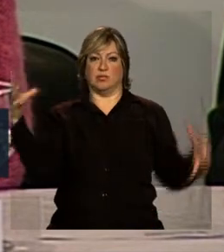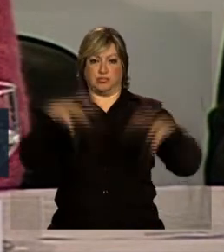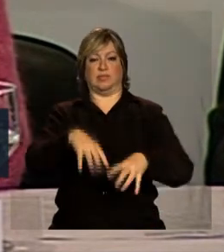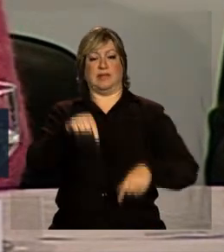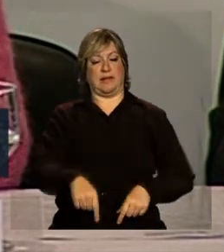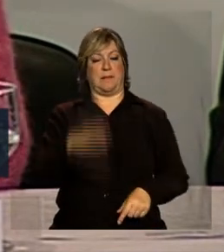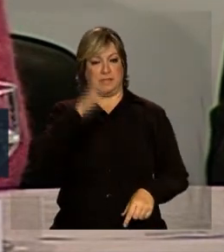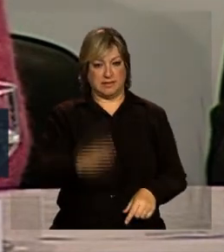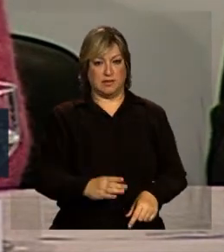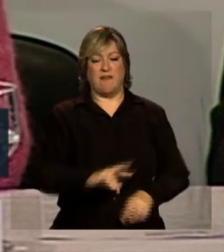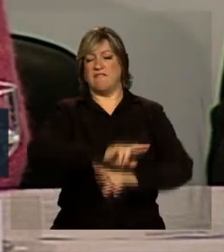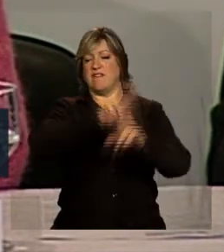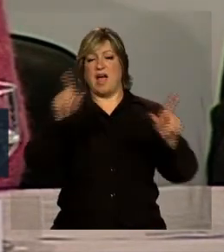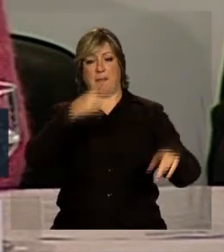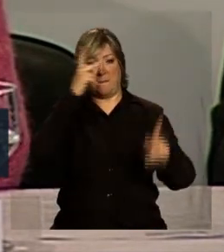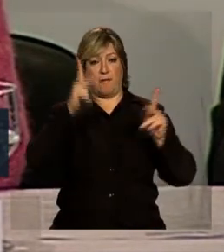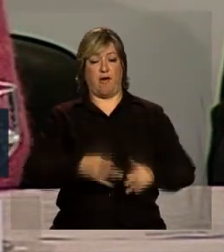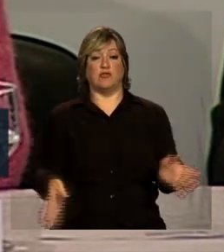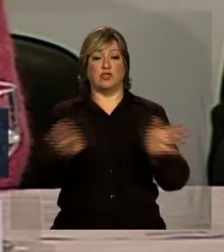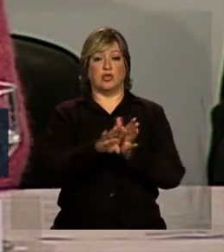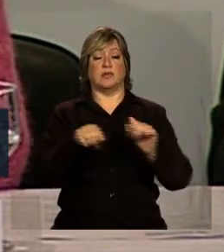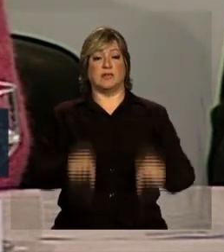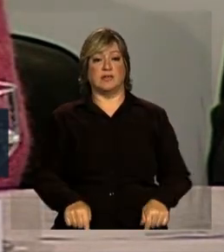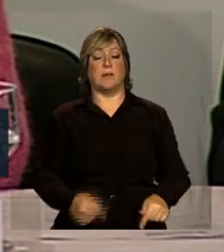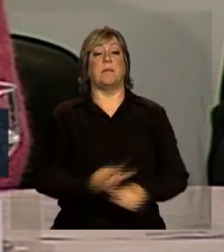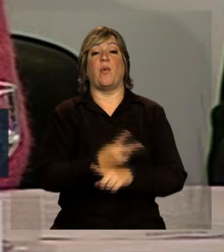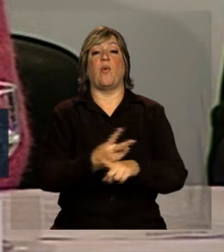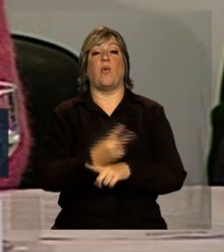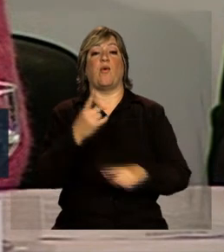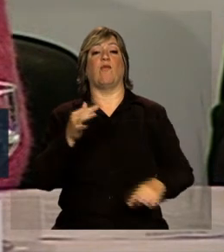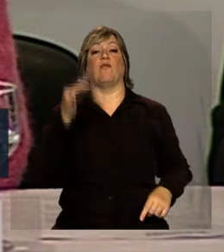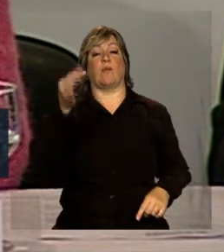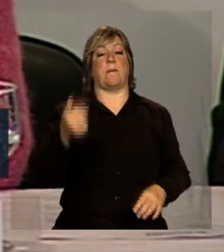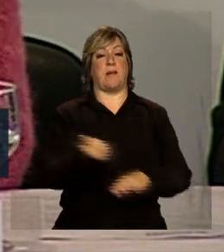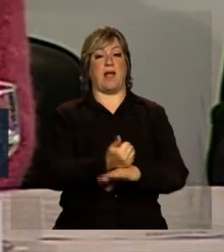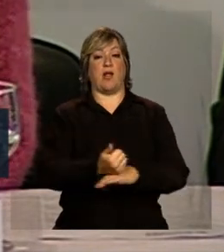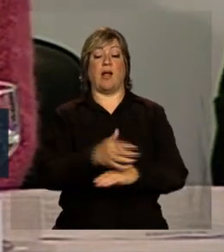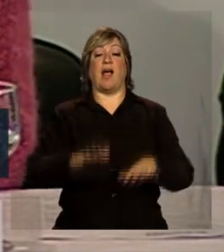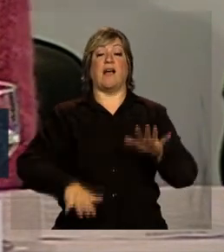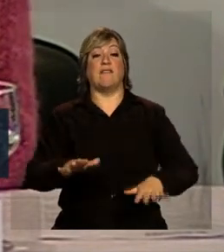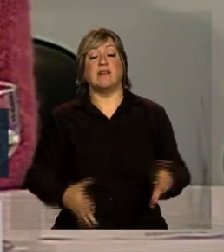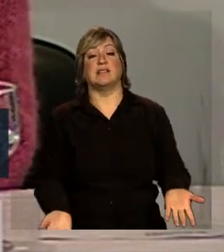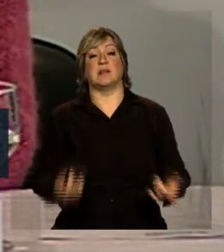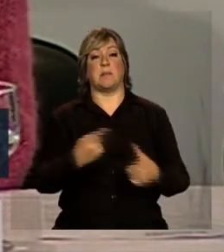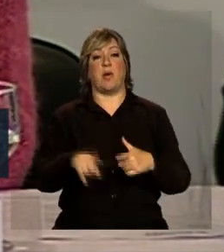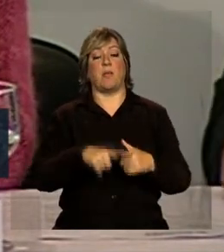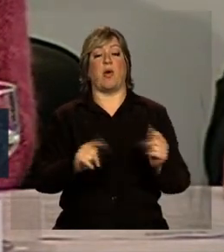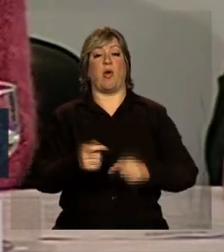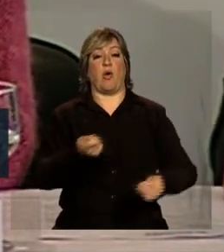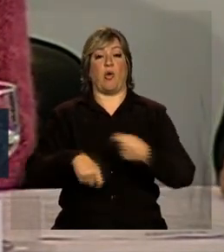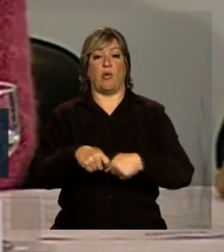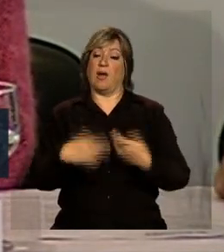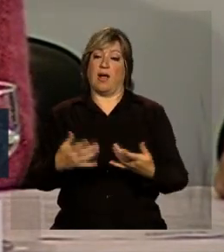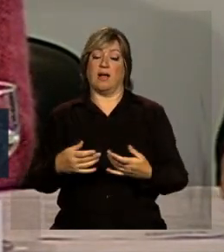povos chegaram aqui em busca de um futuro melhor. Às vezes, por questões econômicas,